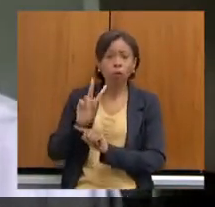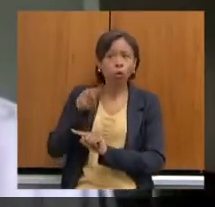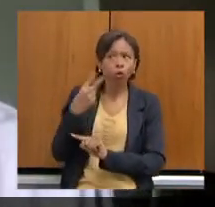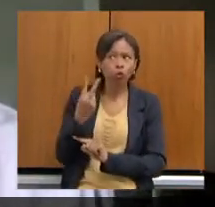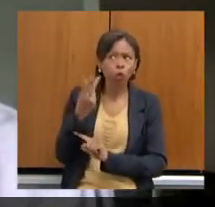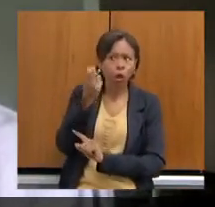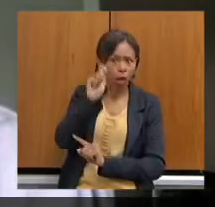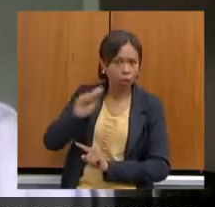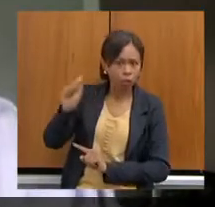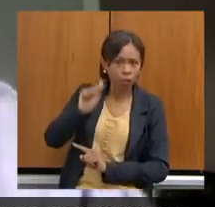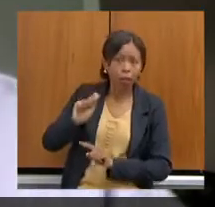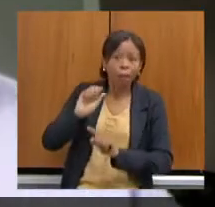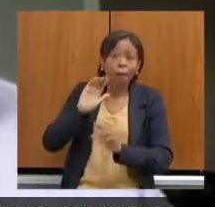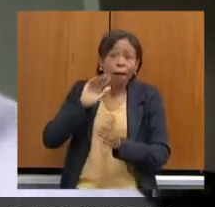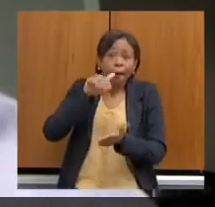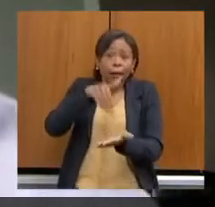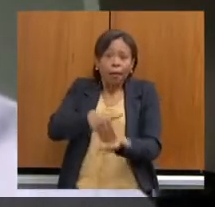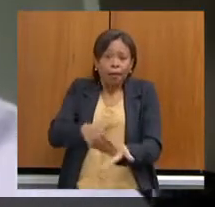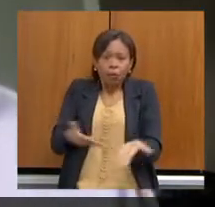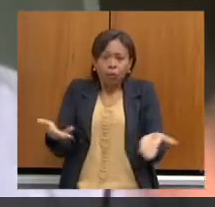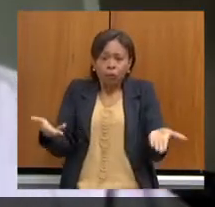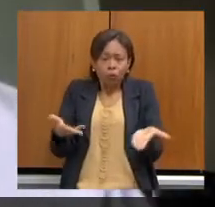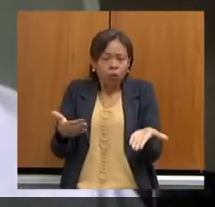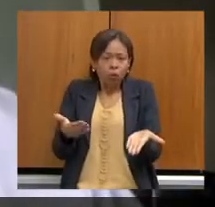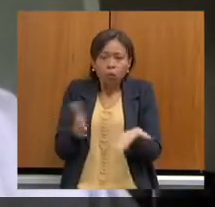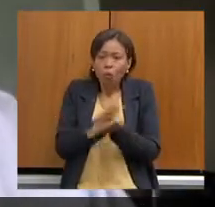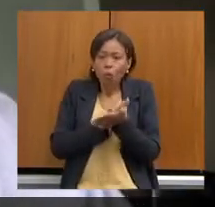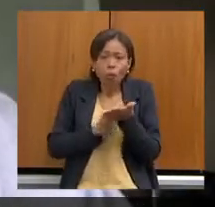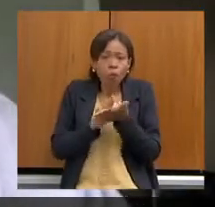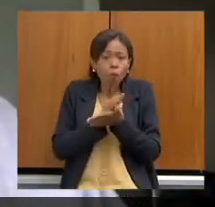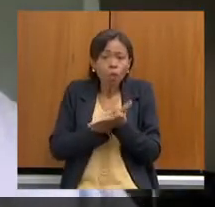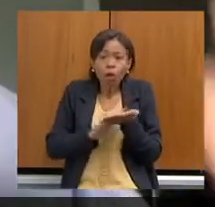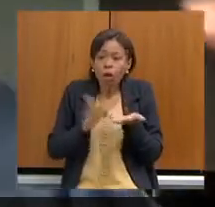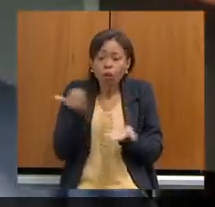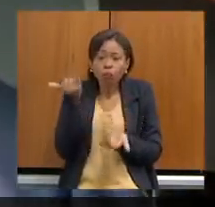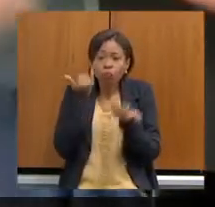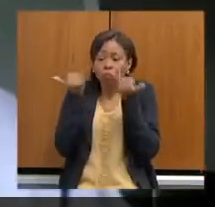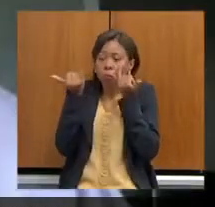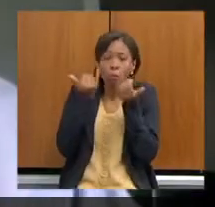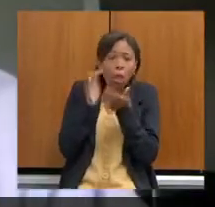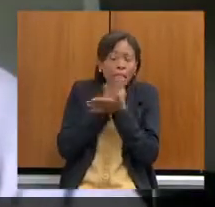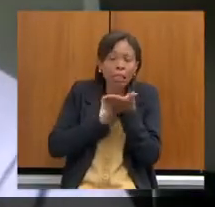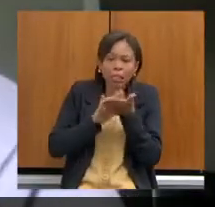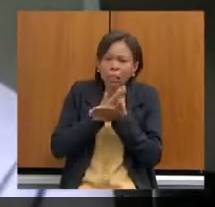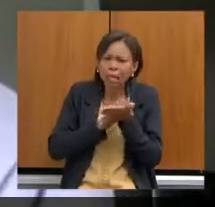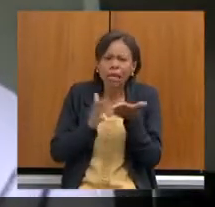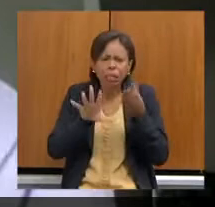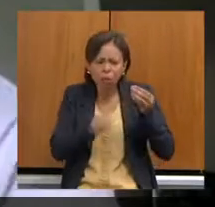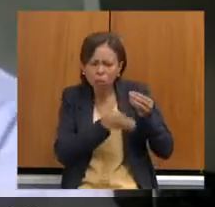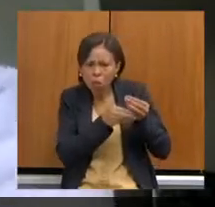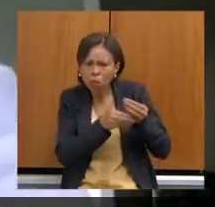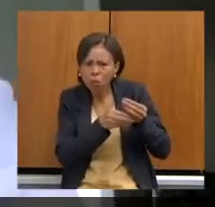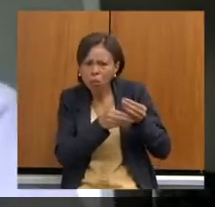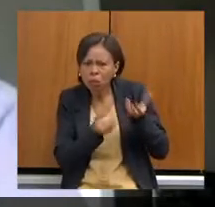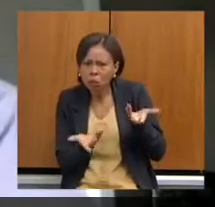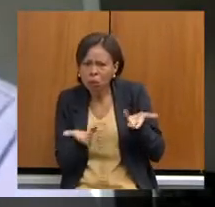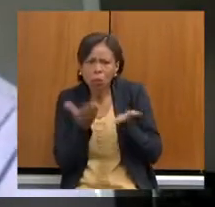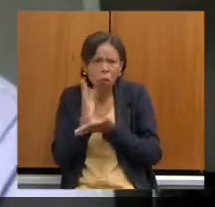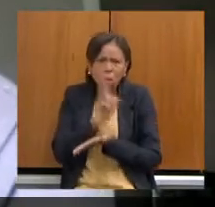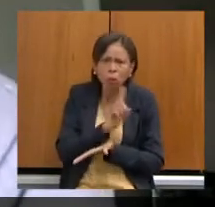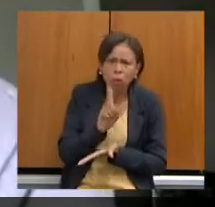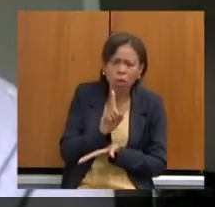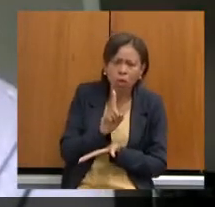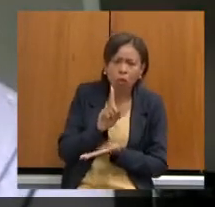associações e até hoje nada ninguém dá notícia né se essa dinheiro vão sair já agricultura vai comprar